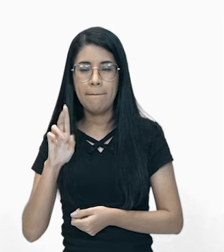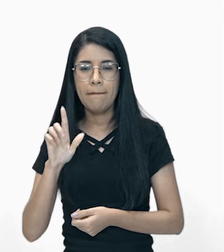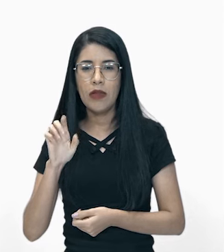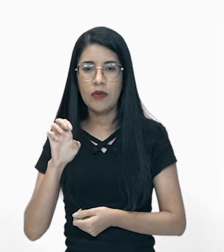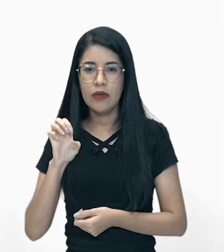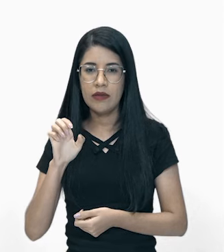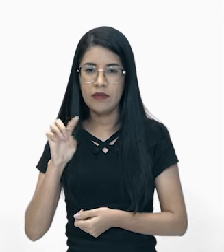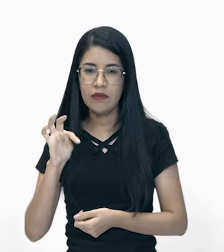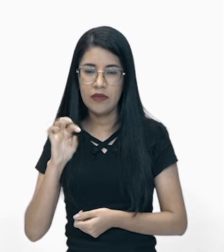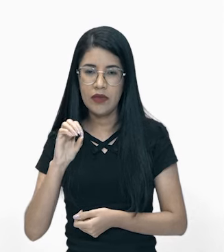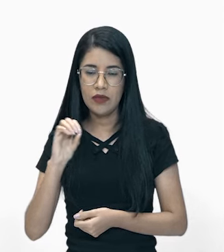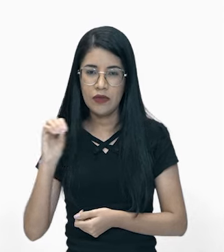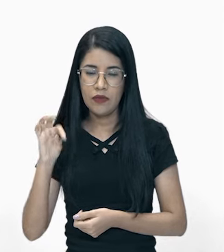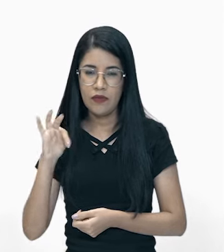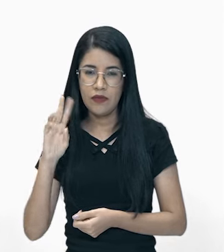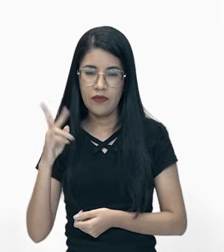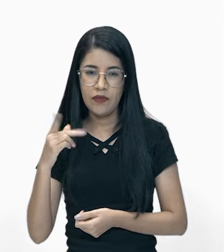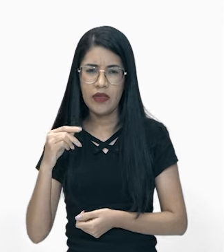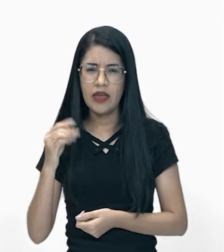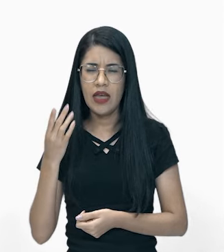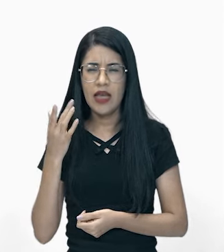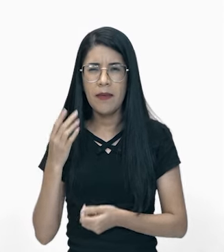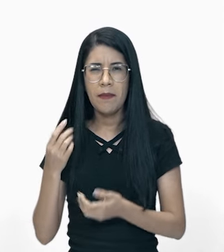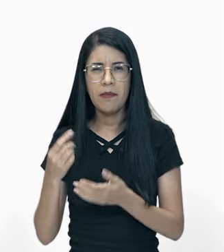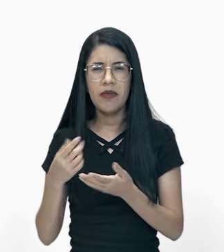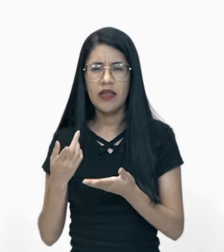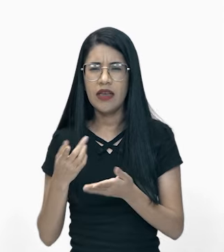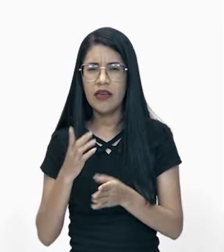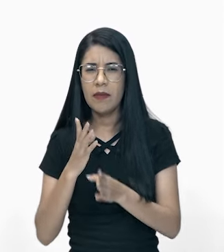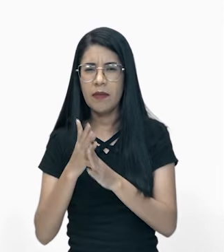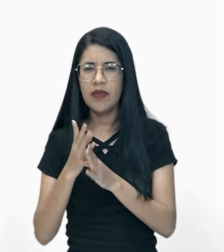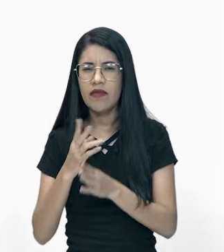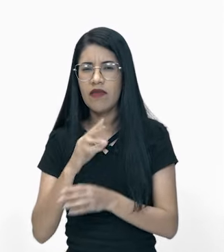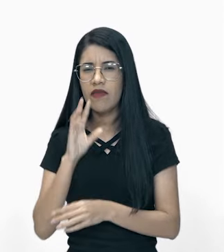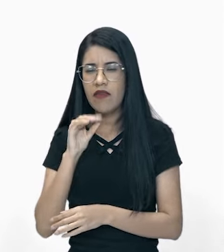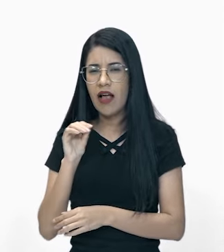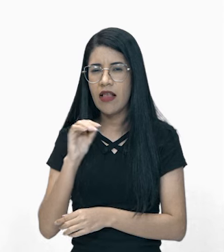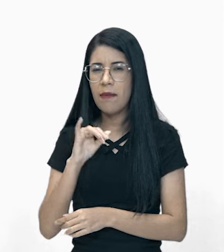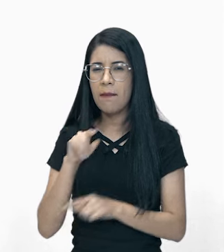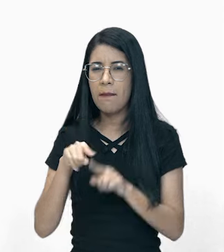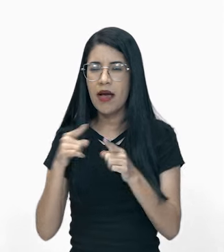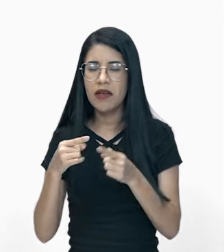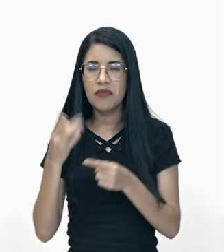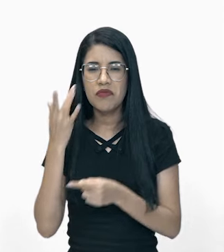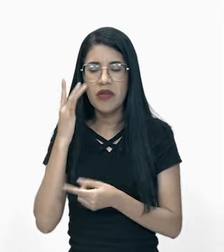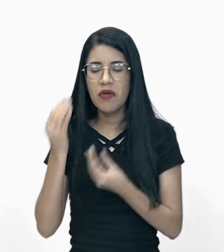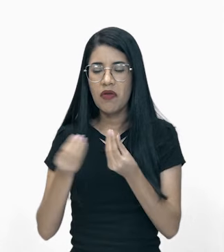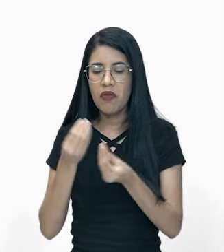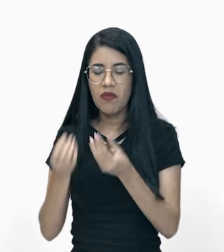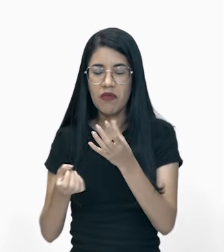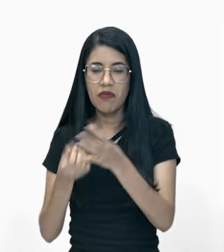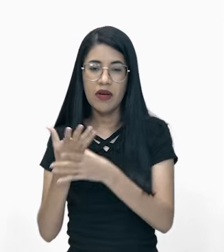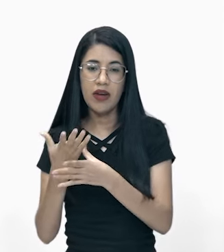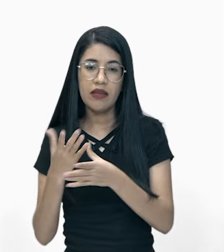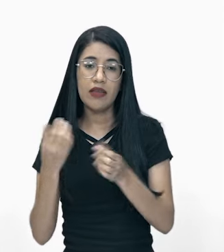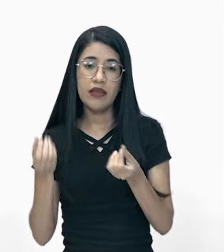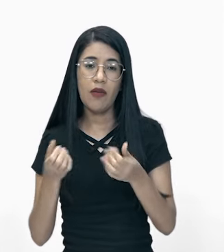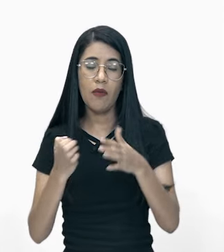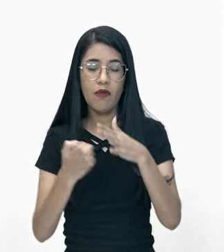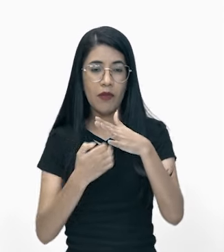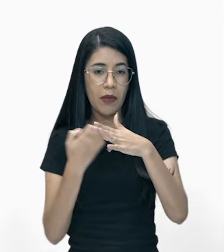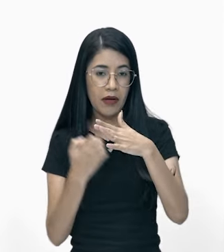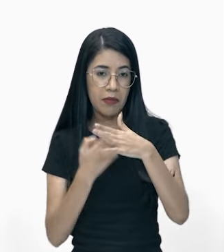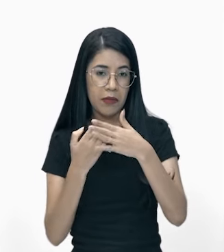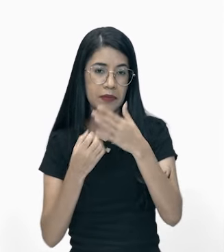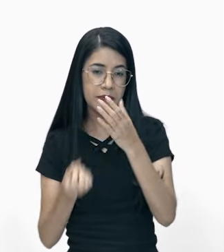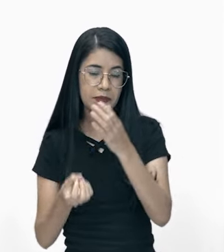do Bluetooth e não sabe de onde originou. Olha só, trouxe para vocês a empresa